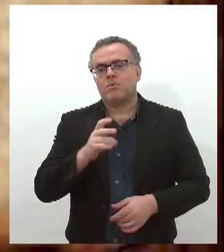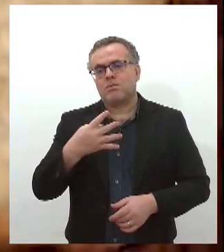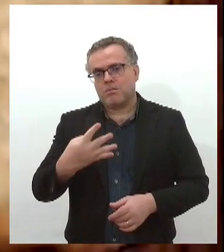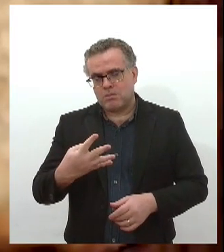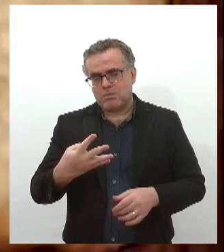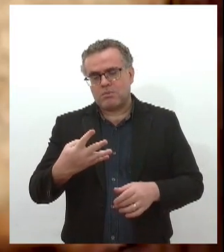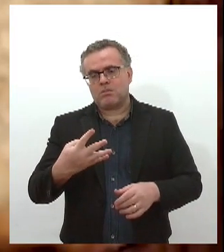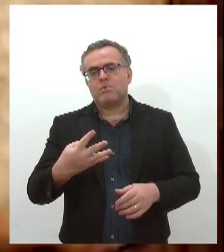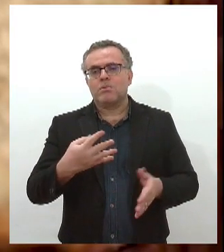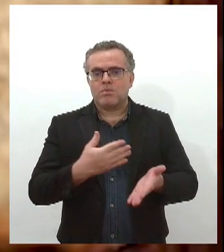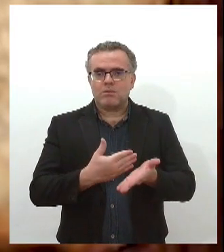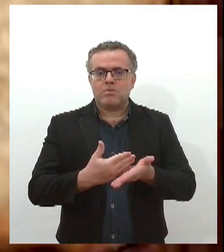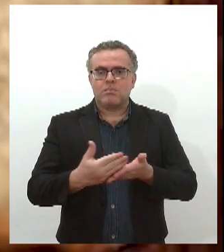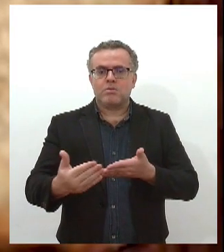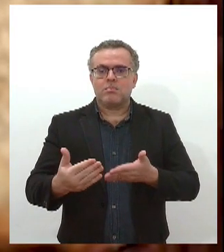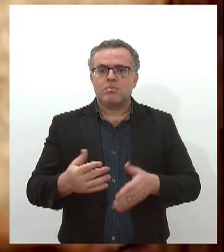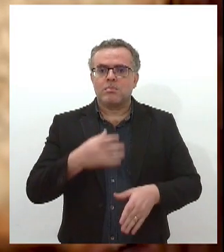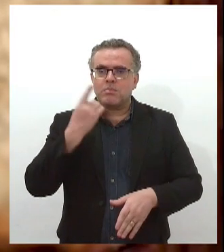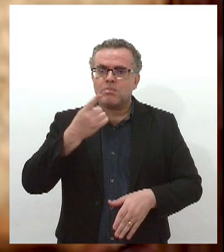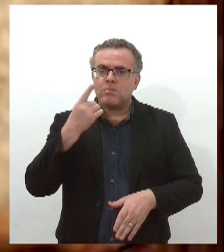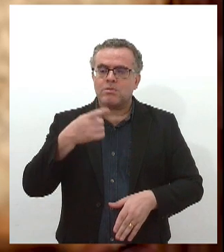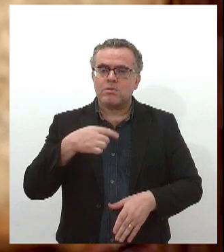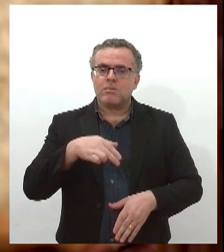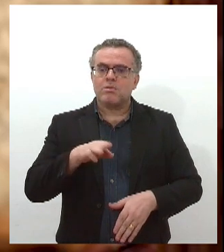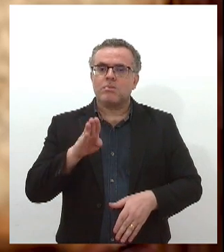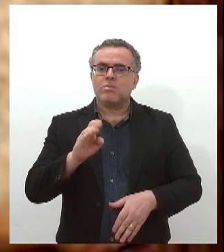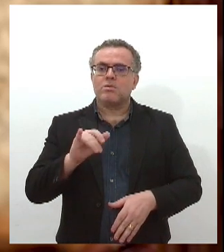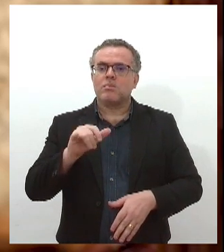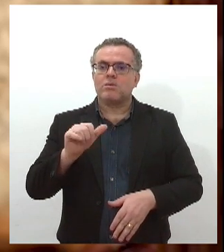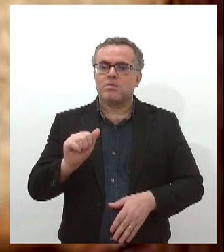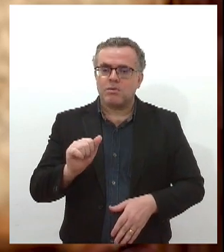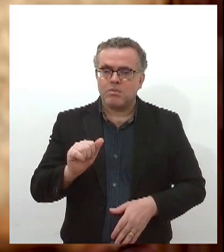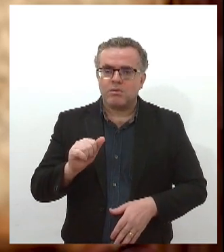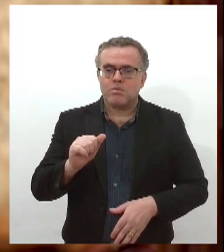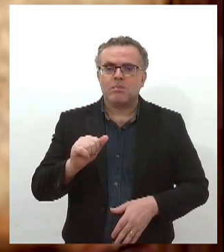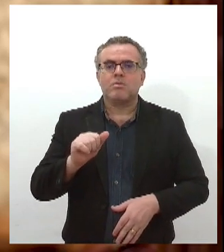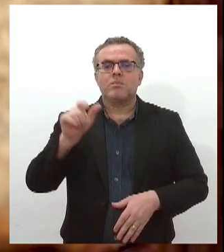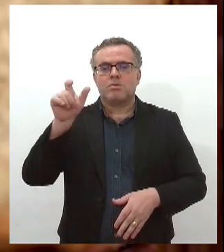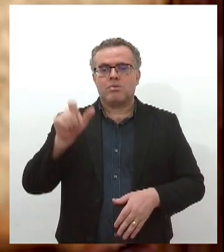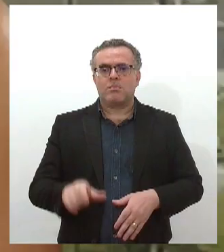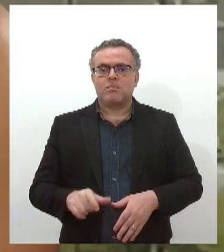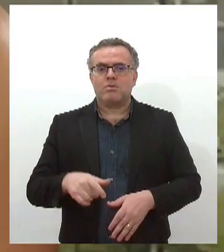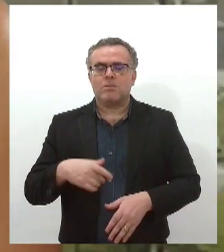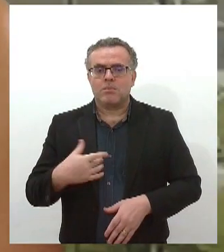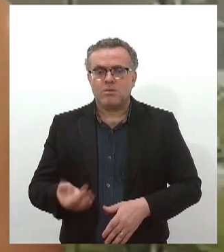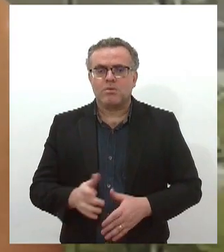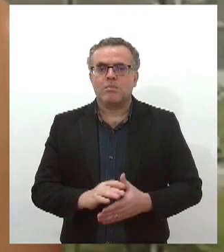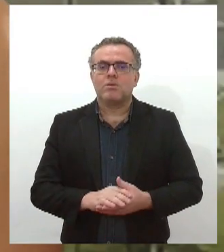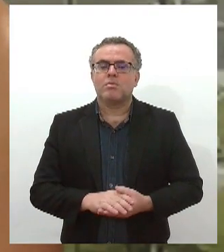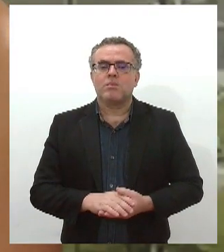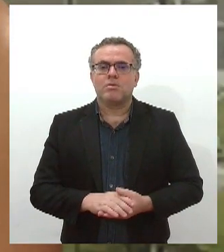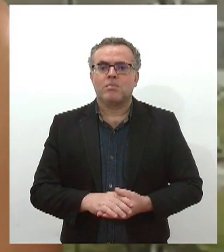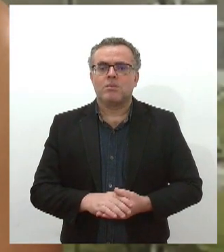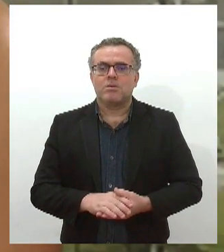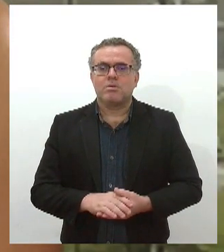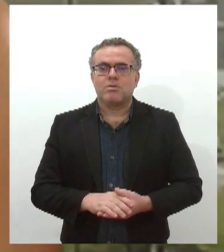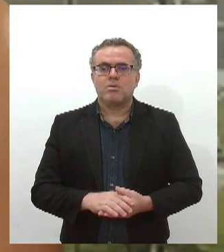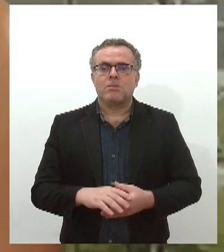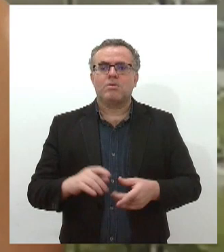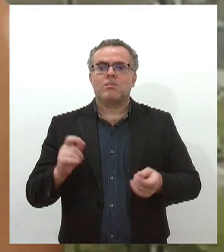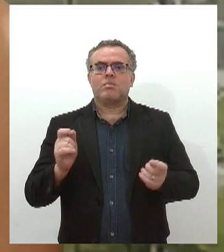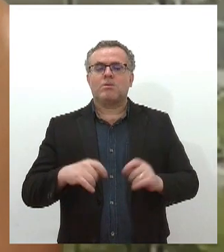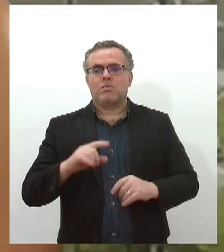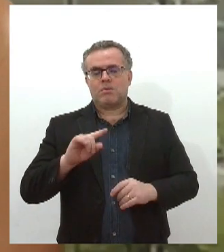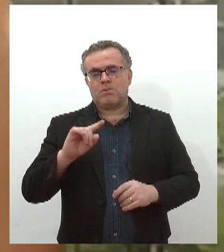1954, com a eleição da deputada estadual Núbia Nabuco Macedo. A Quintina Diniz foi a primeira deputada